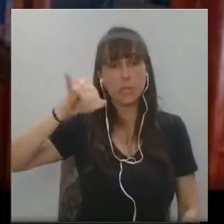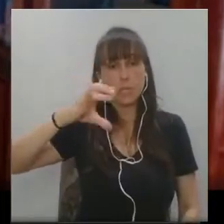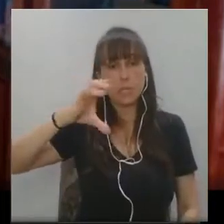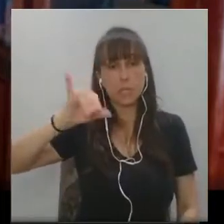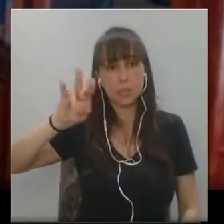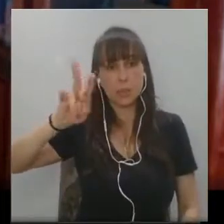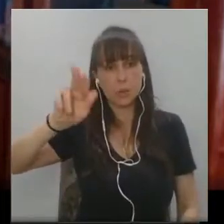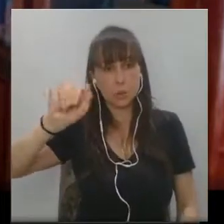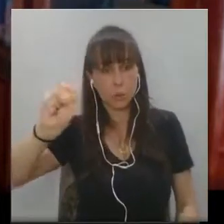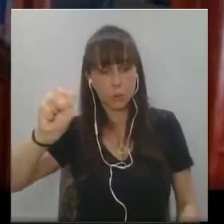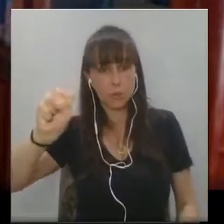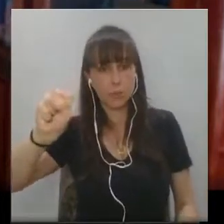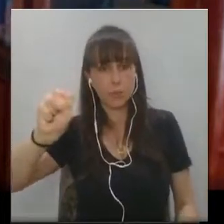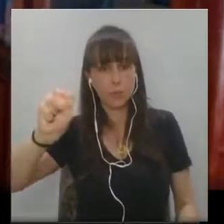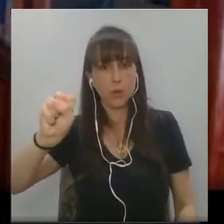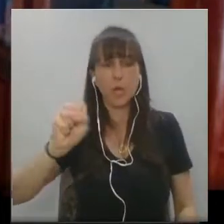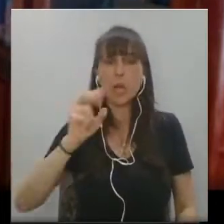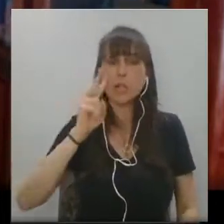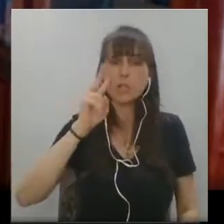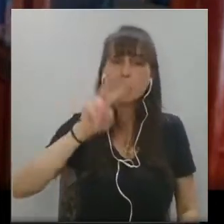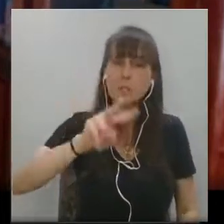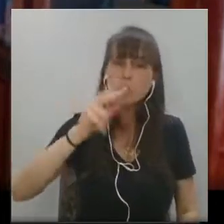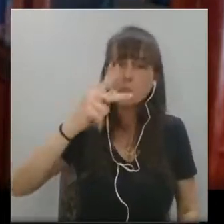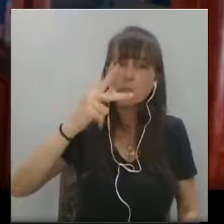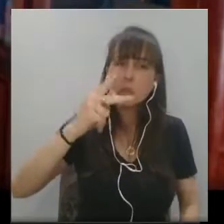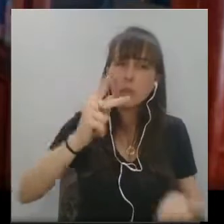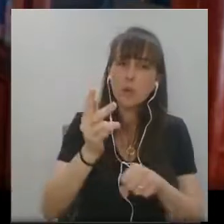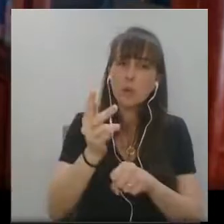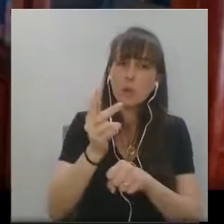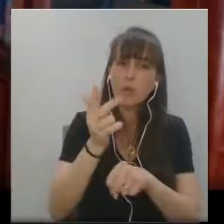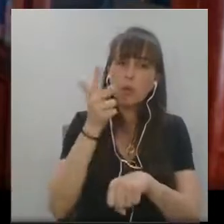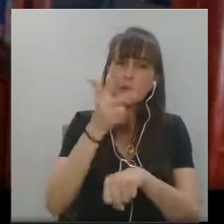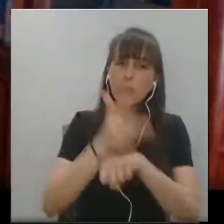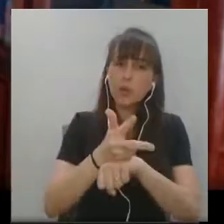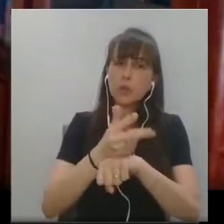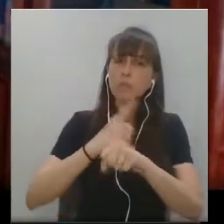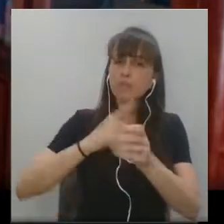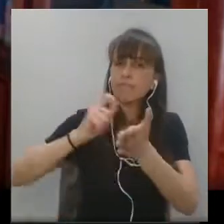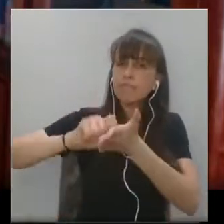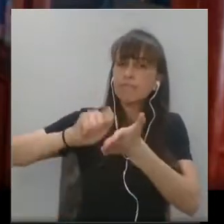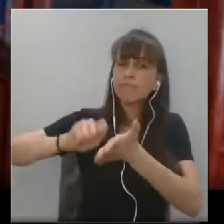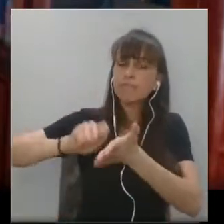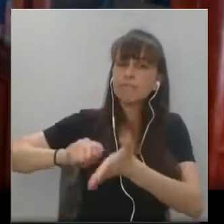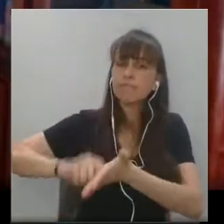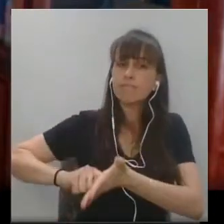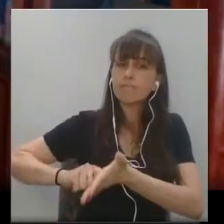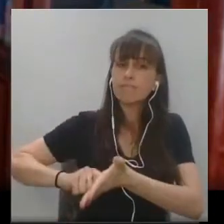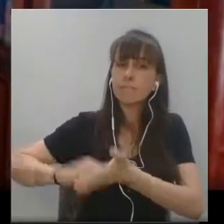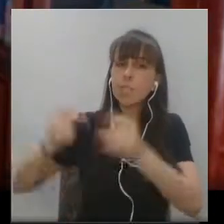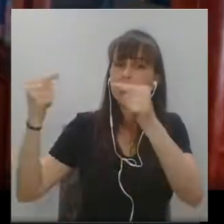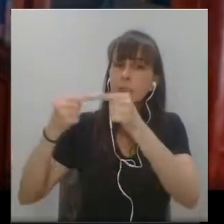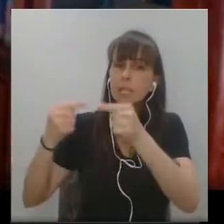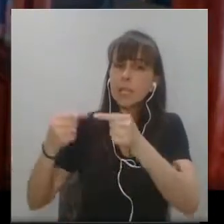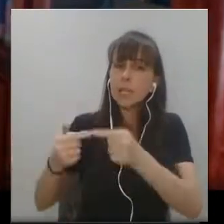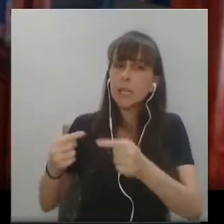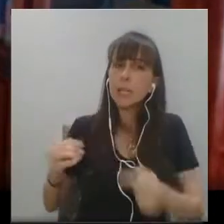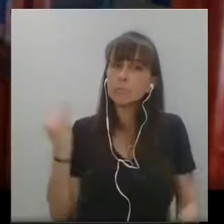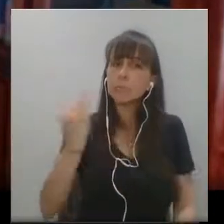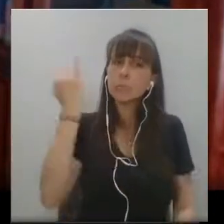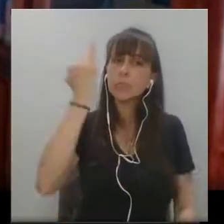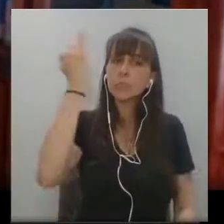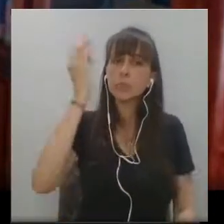vídeo dele, eu vi que ele defende anotar os detalhes importantes da história para ficar mais amarrado ao